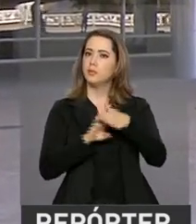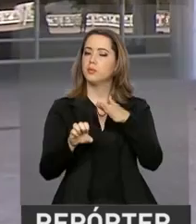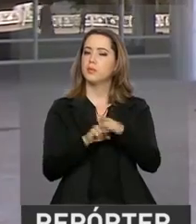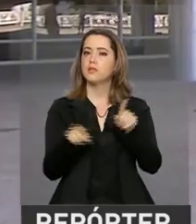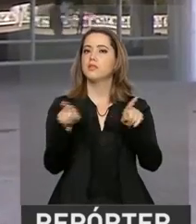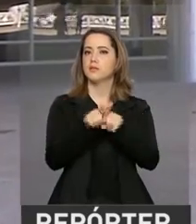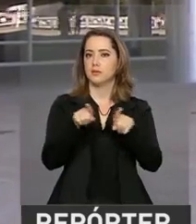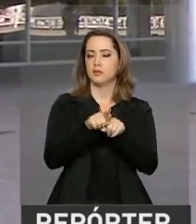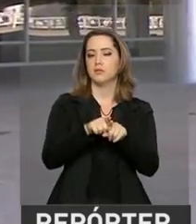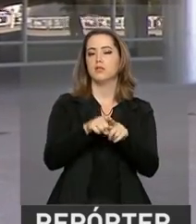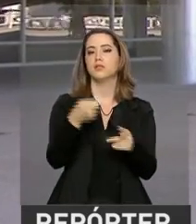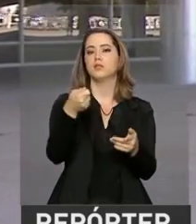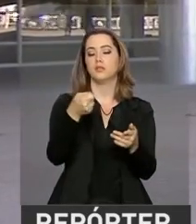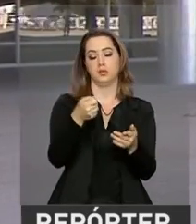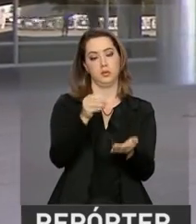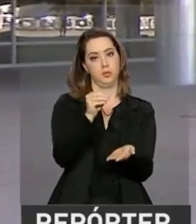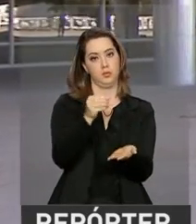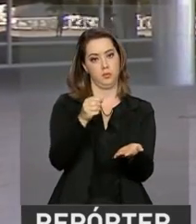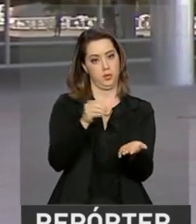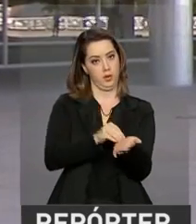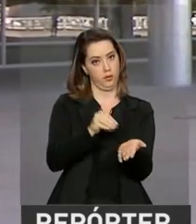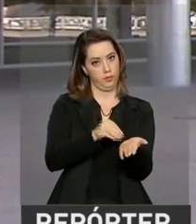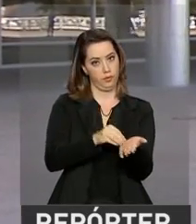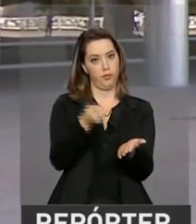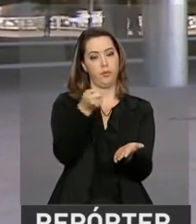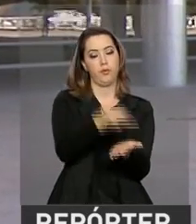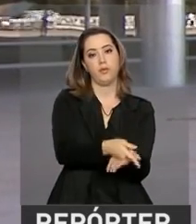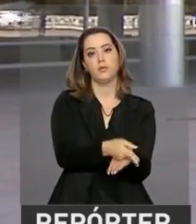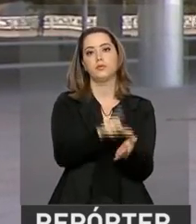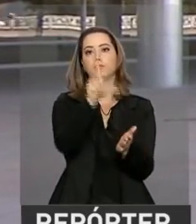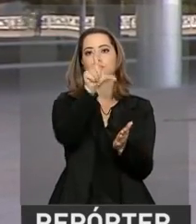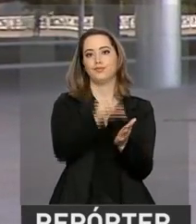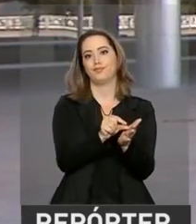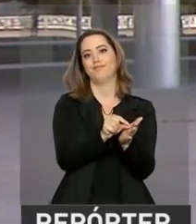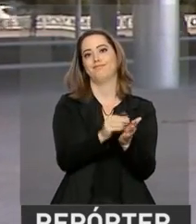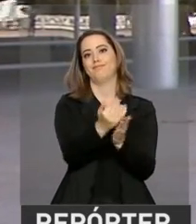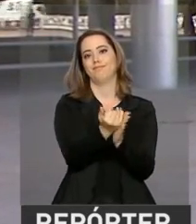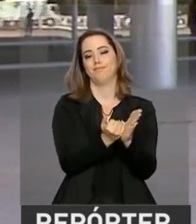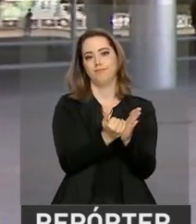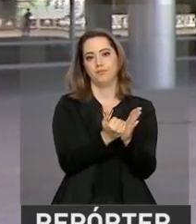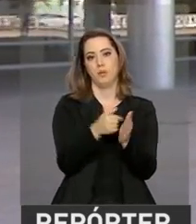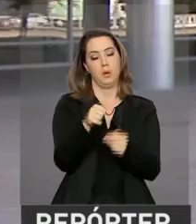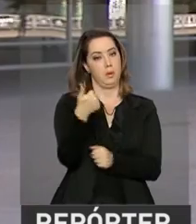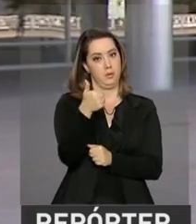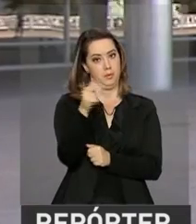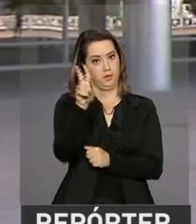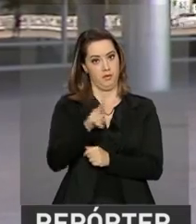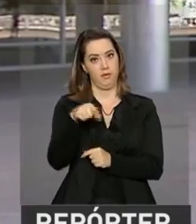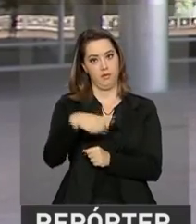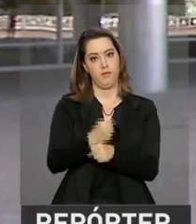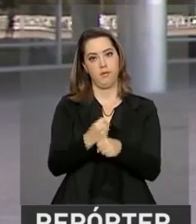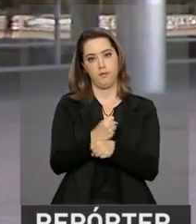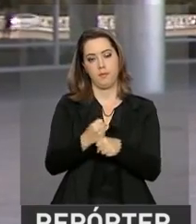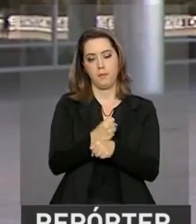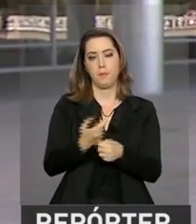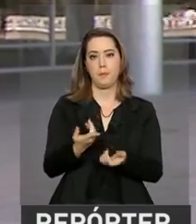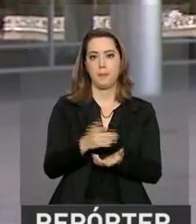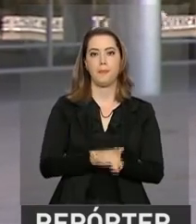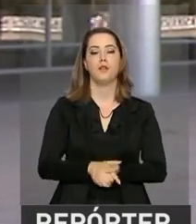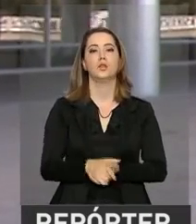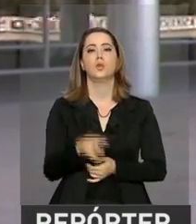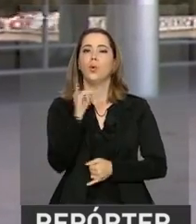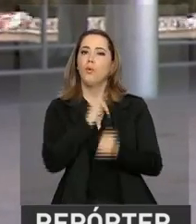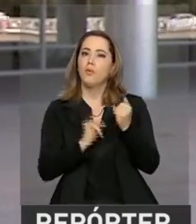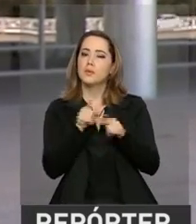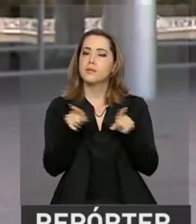0,3% entre maio e junho deste ano. Esse foi o primeiro recuo em um ano. Um outro dado divulgado pelo Banco Central mostra